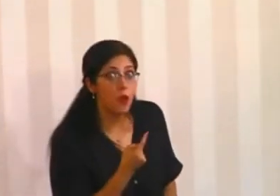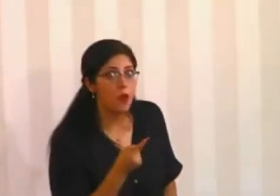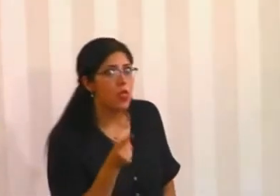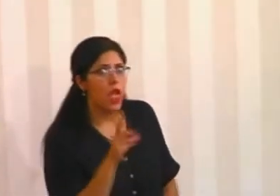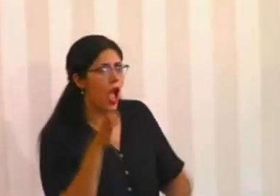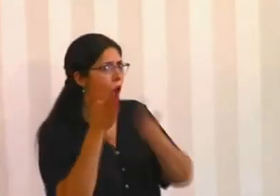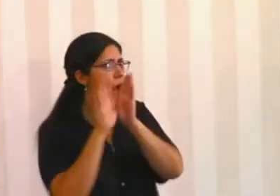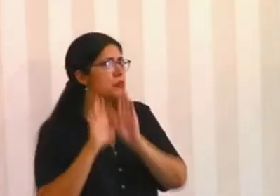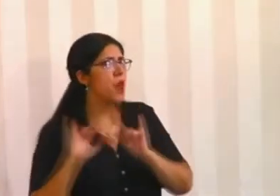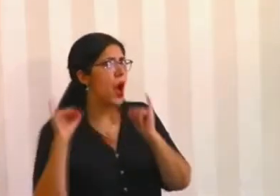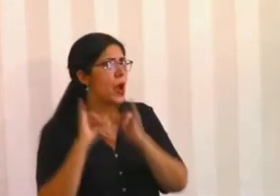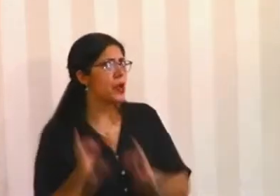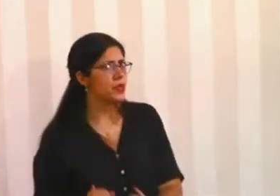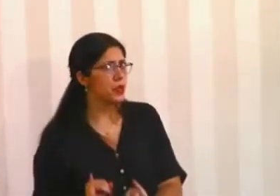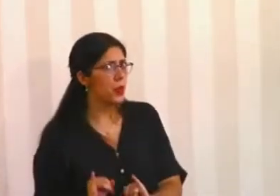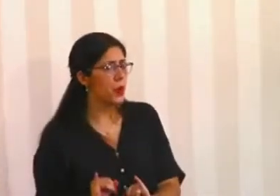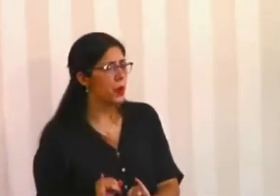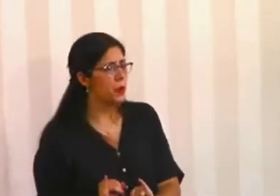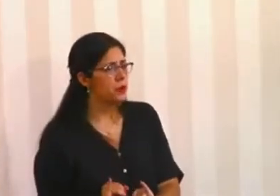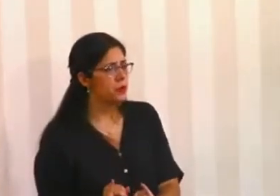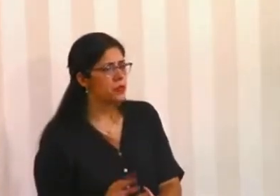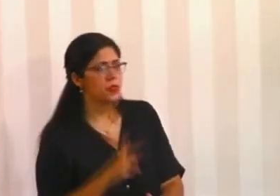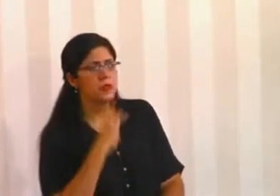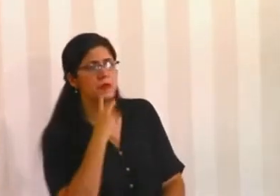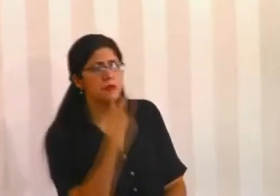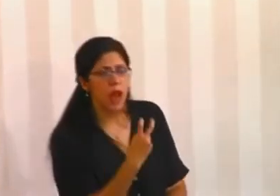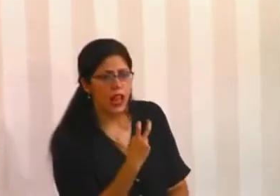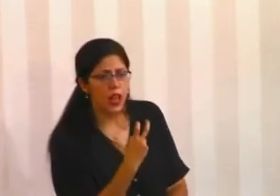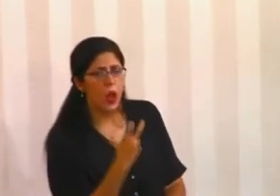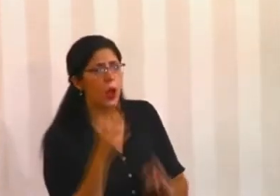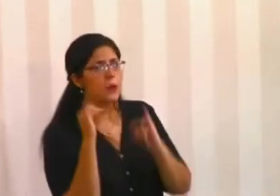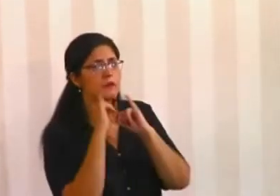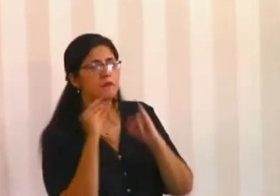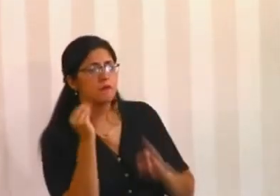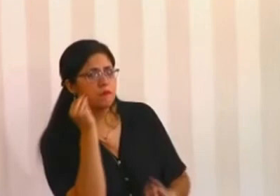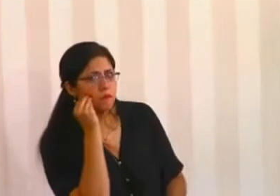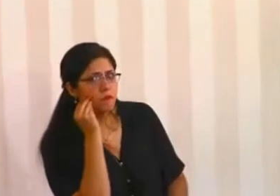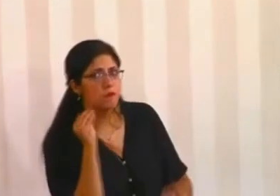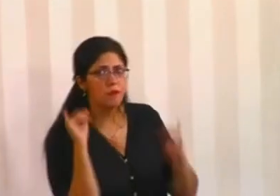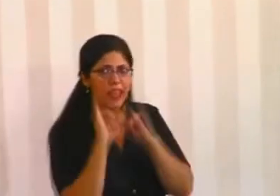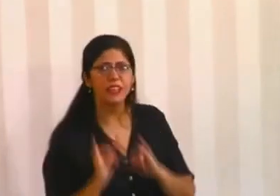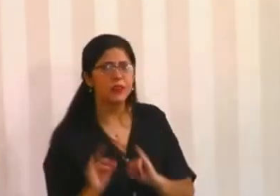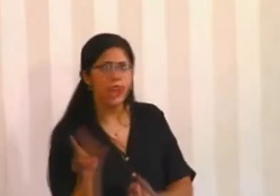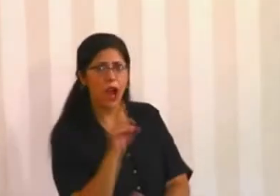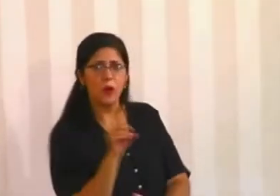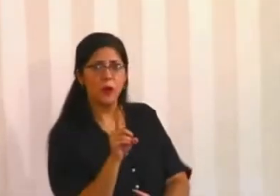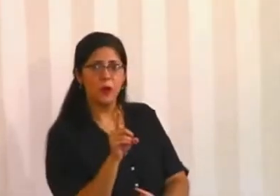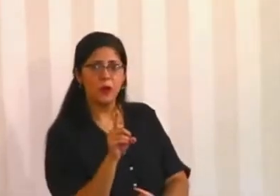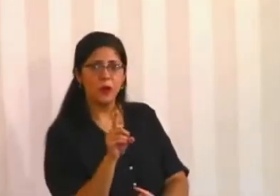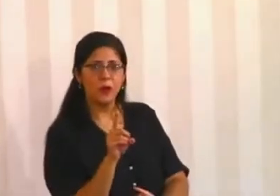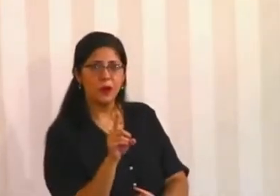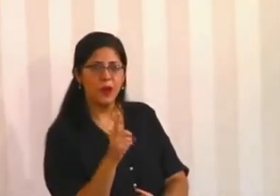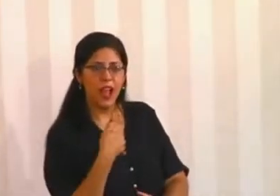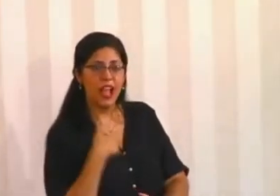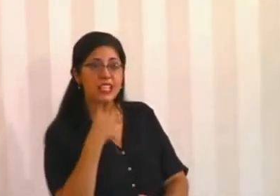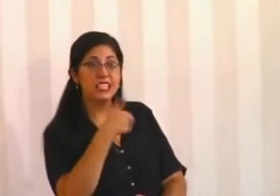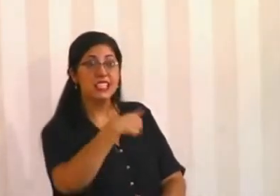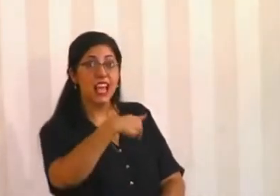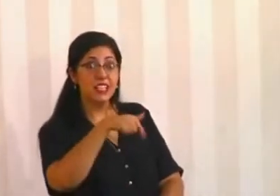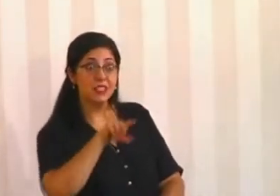Todos os joelhos que não se dobraram a Baal e toda a boca que não o beijou. Você pensa que está sozinho nessa